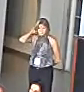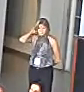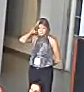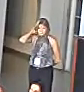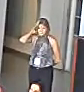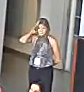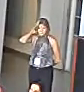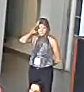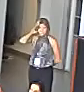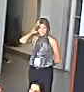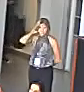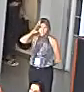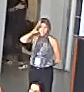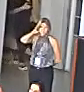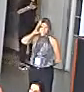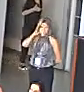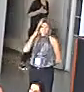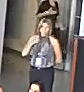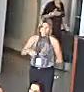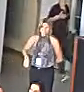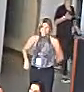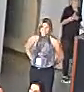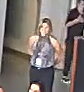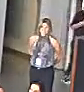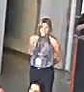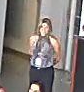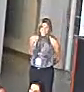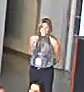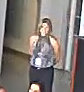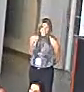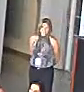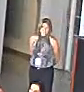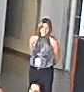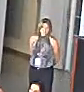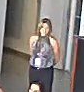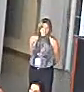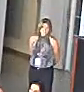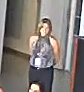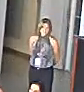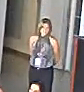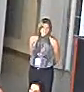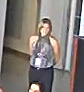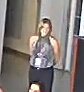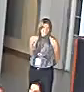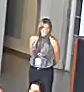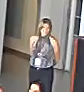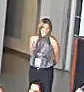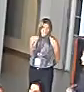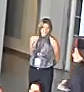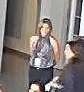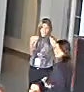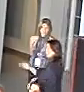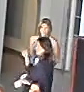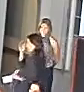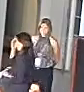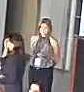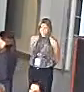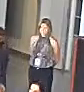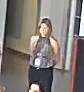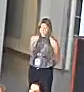duas vagas gratuitas para pessoas idosas e pessoas com deficiência. Mas a pessoa, para